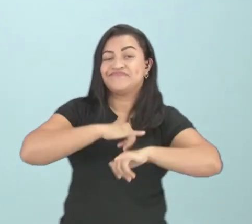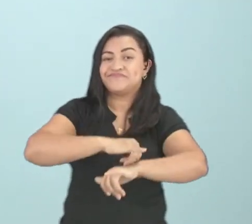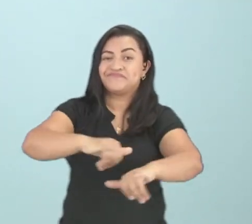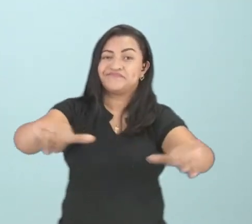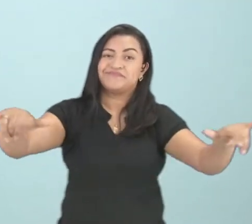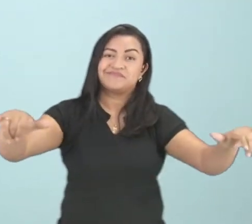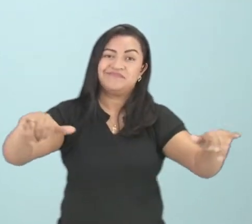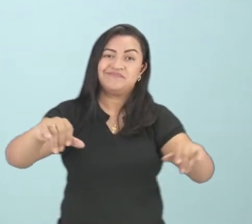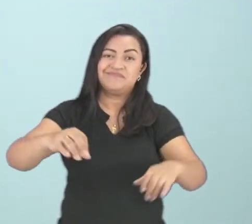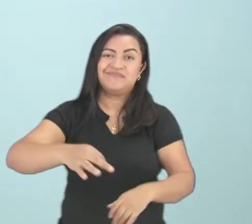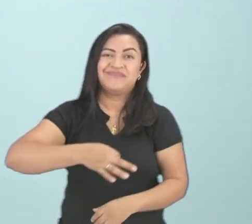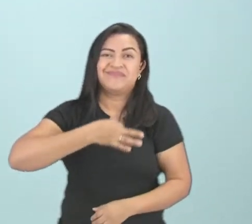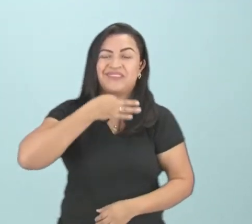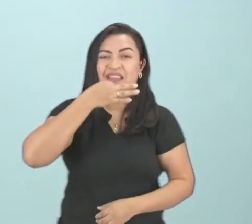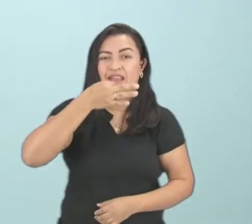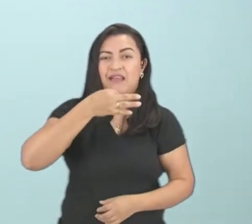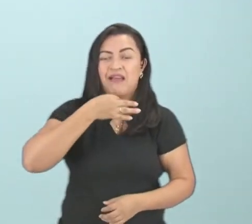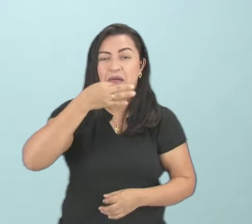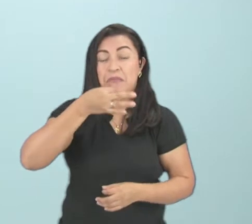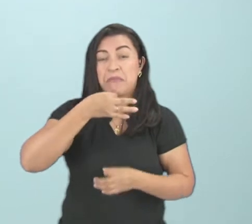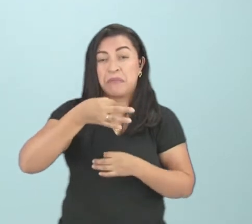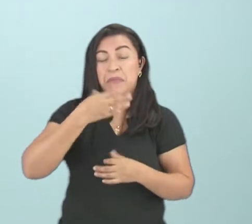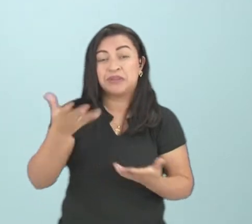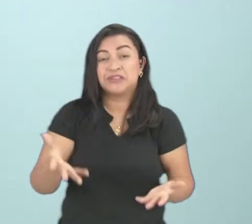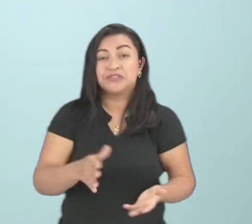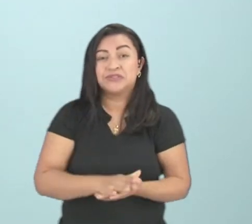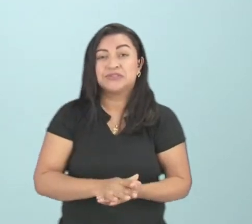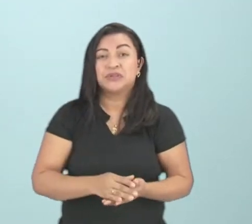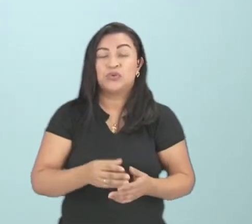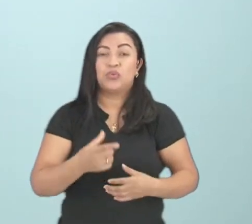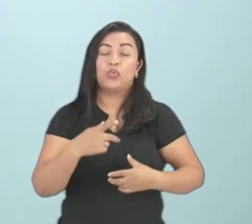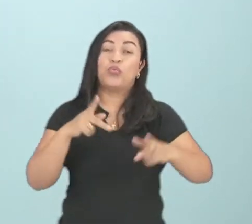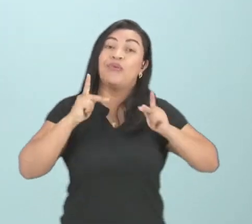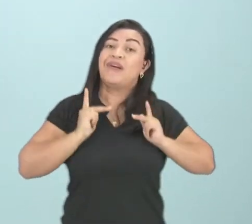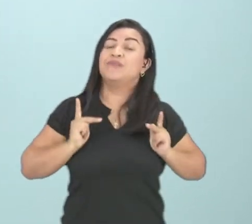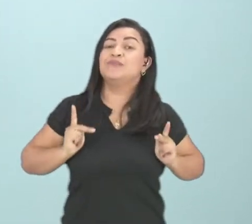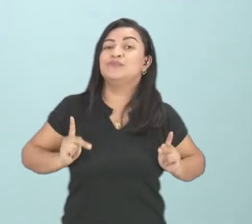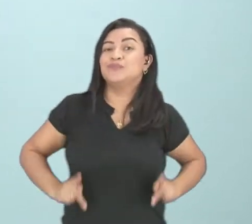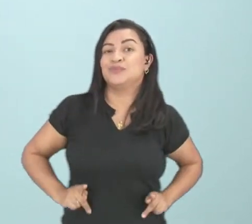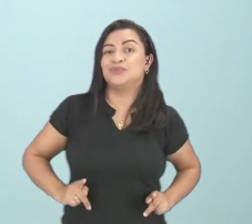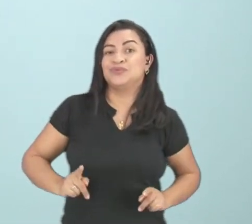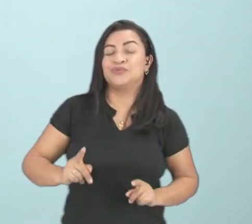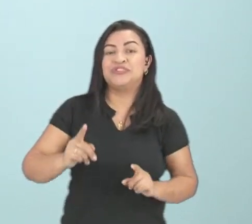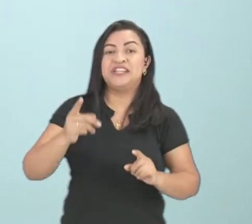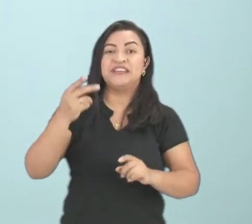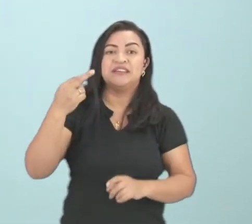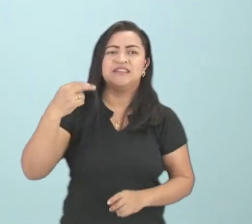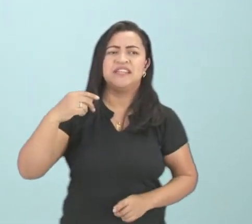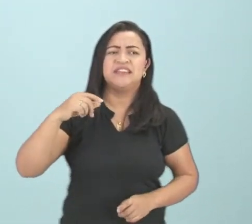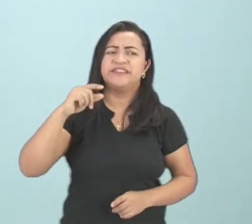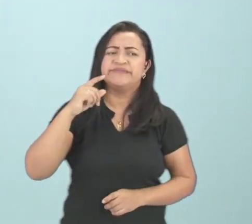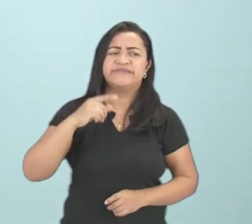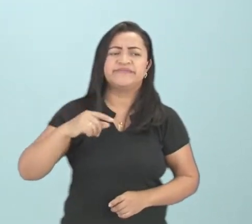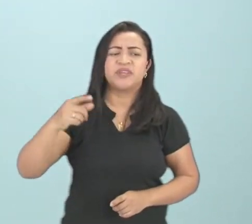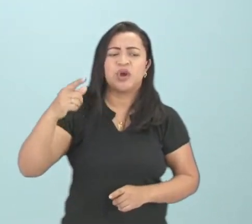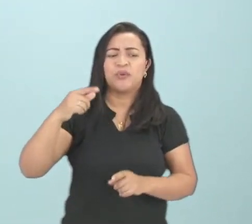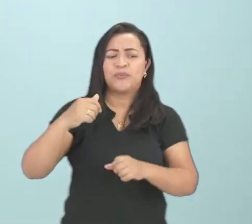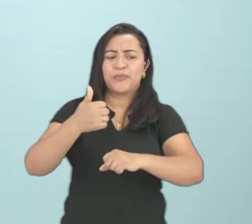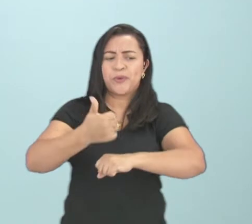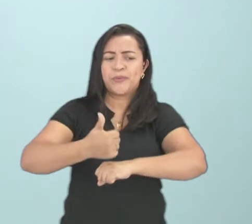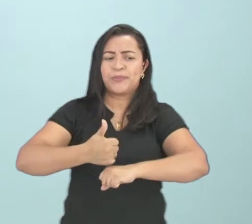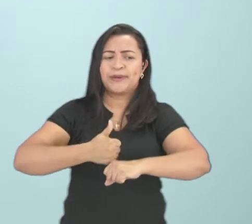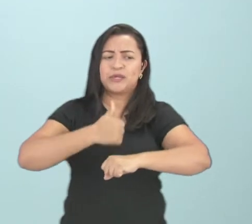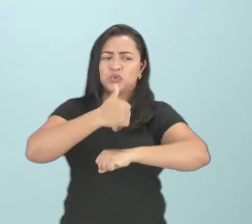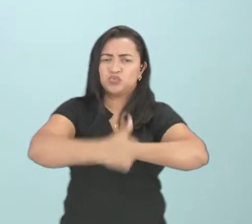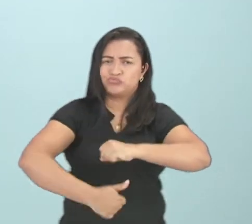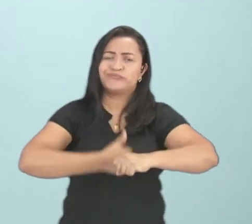a crítica social, comportamentos de líderes, né, como é o caso do João de Deus, né, que é um religioso,